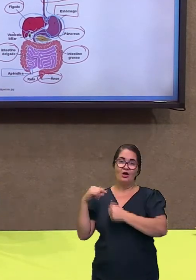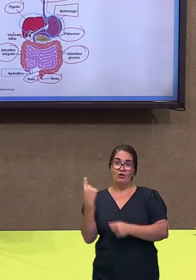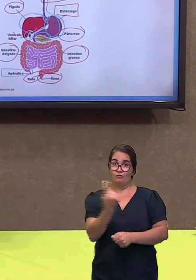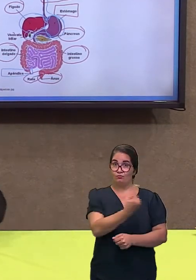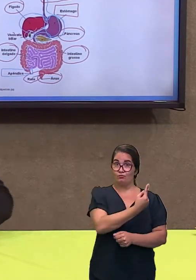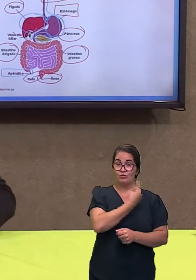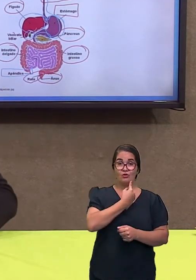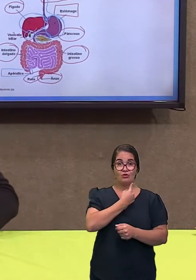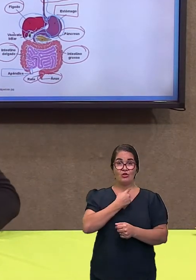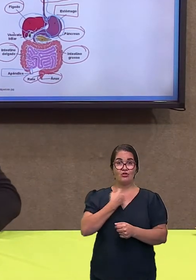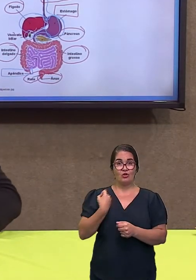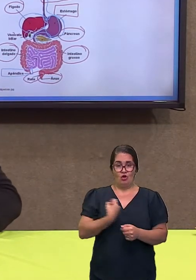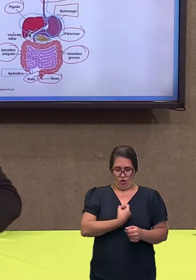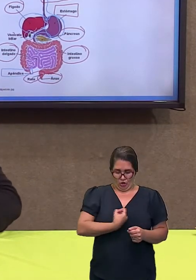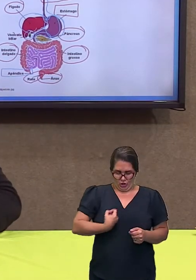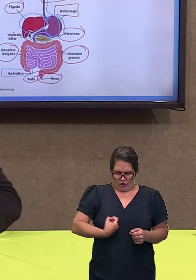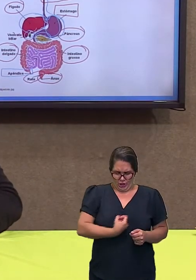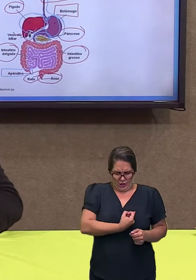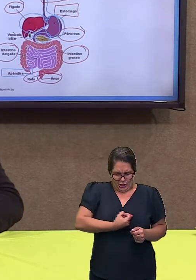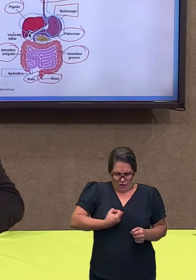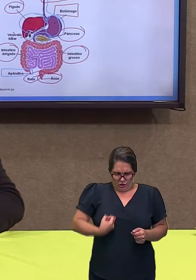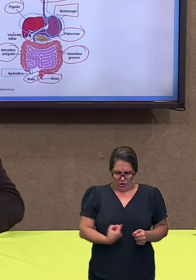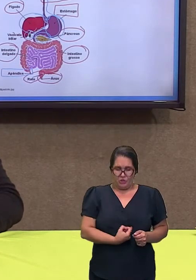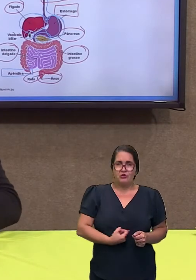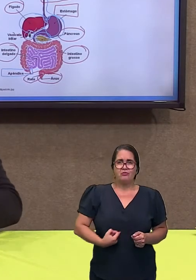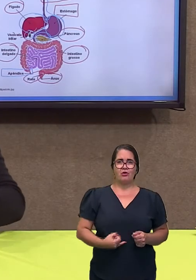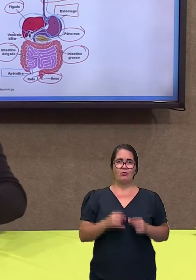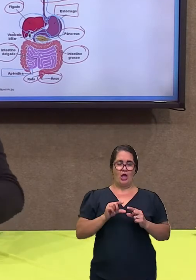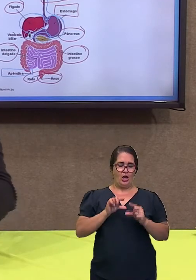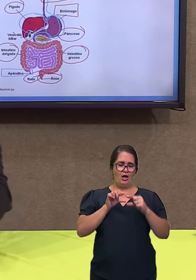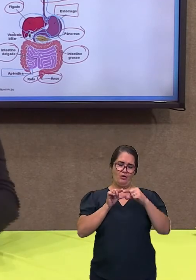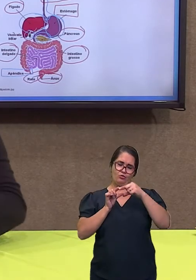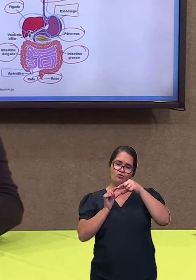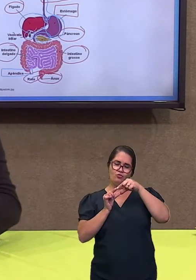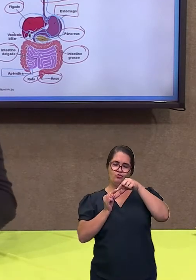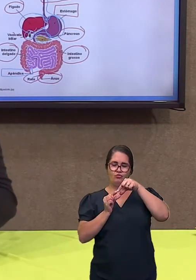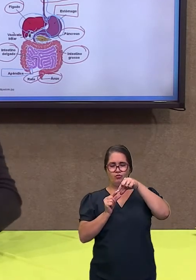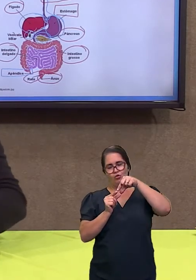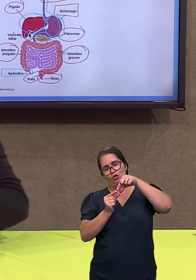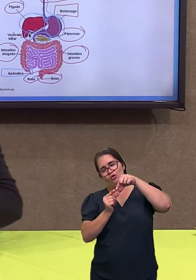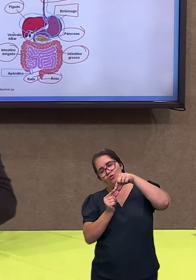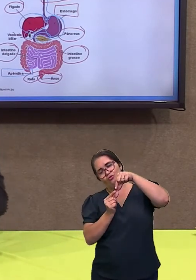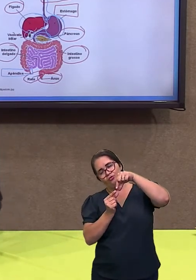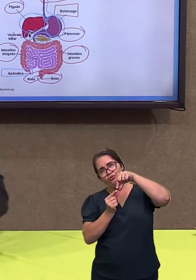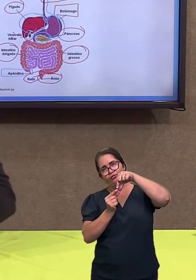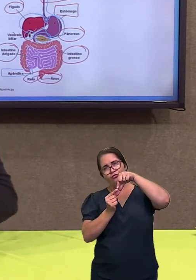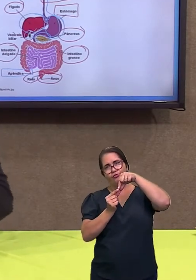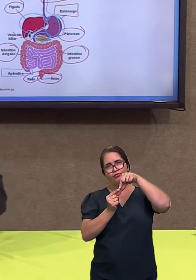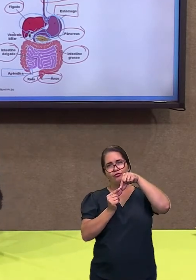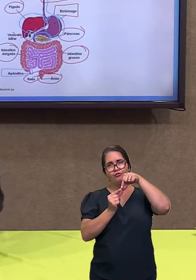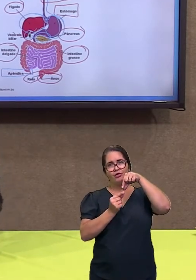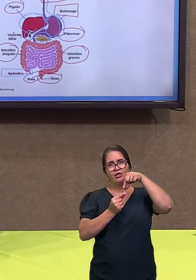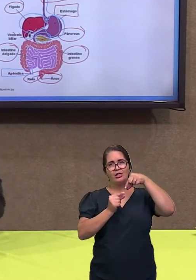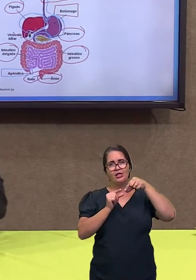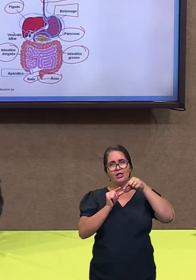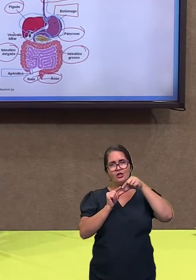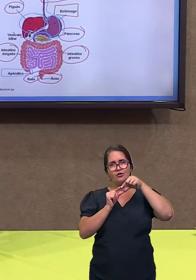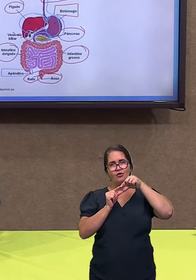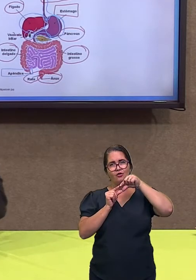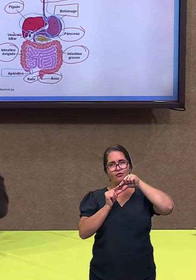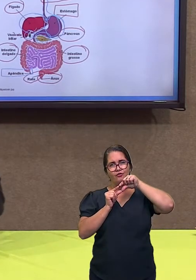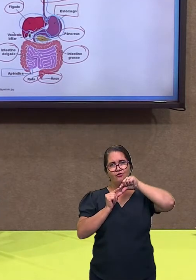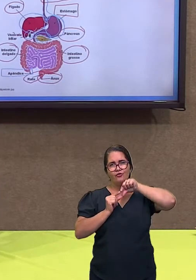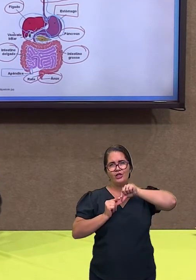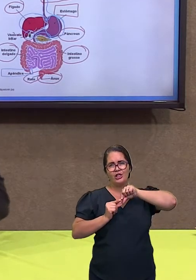gente vai fazer a colocação dela aqui de uma maneira bem tranquila. Mas assim, quanto mais fininho a